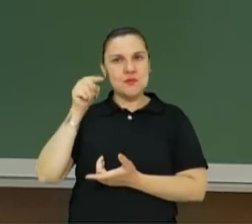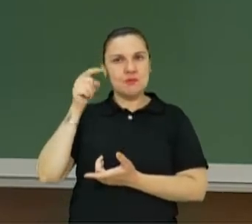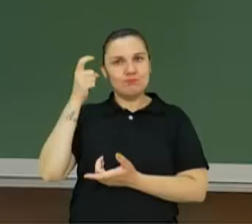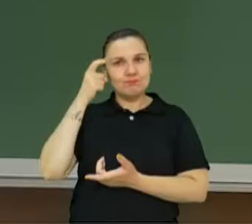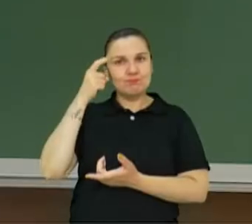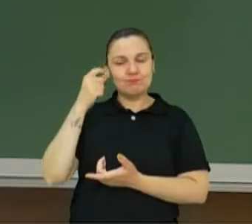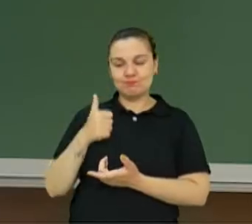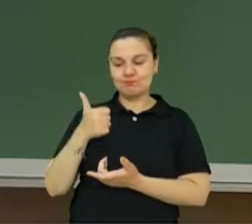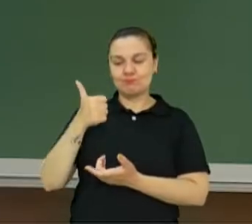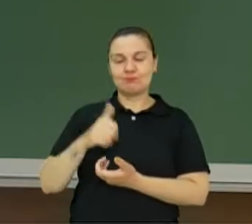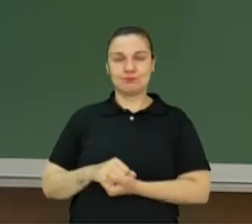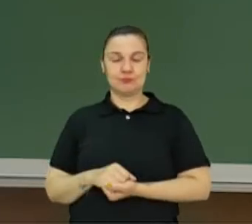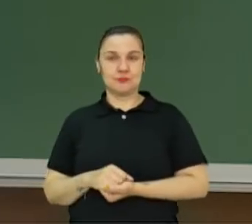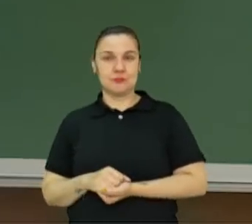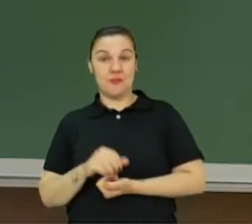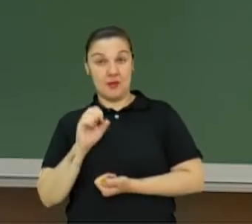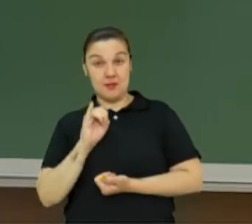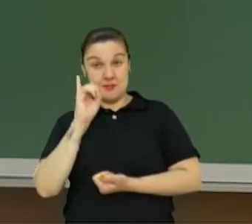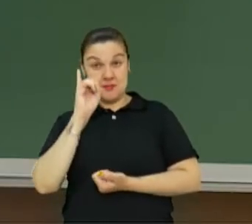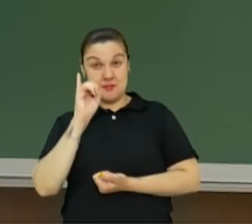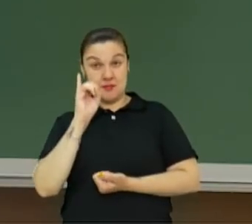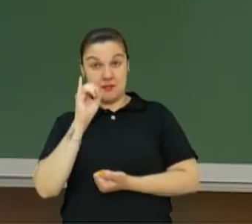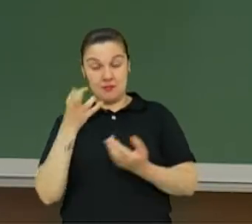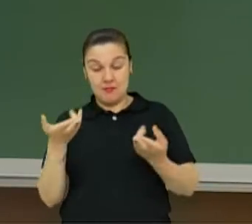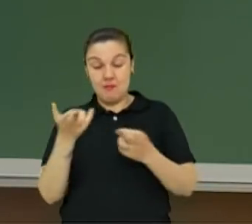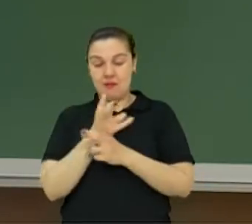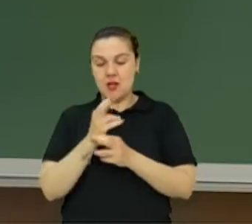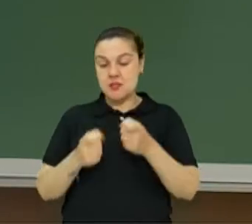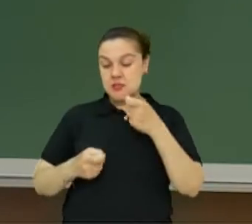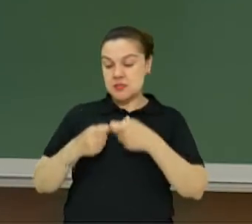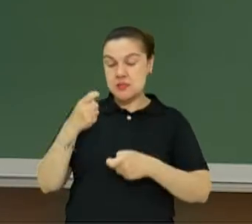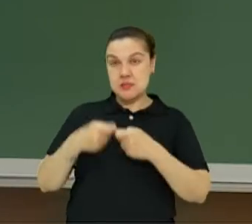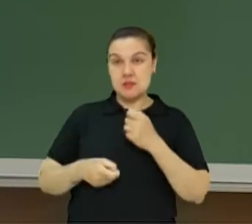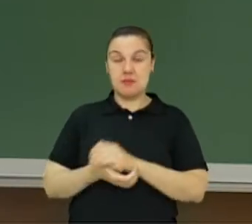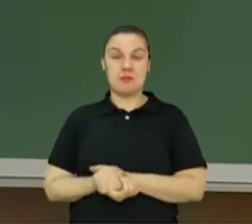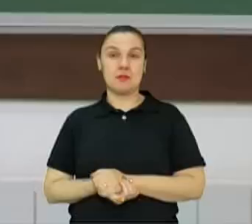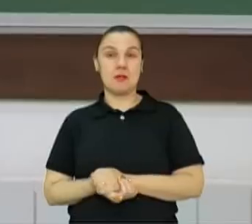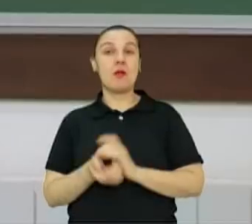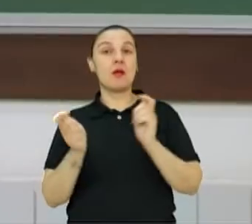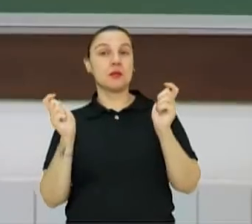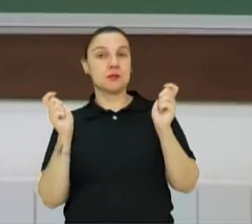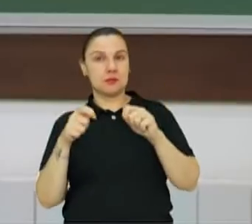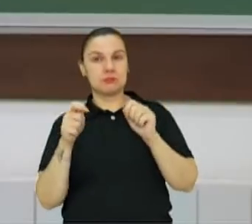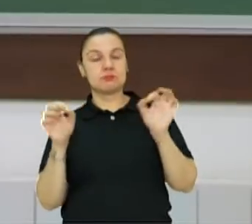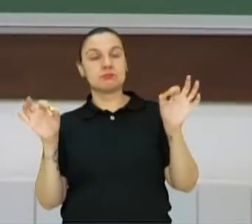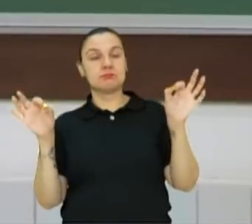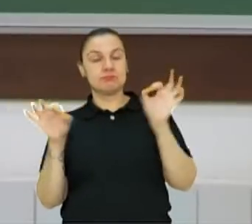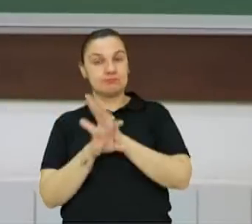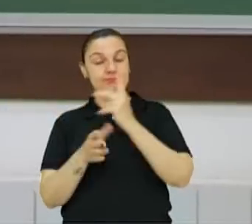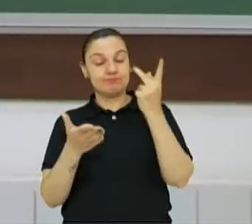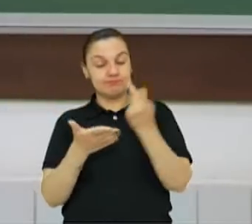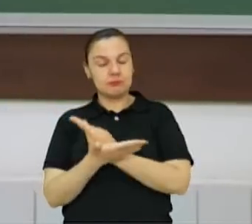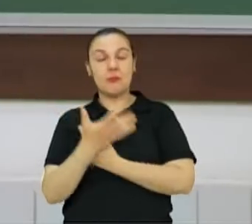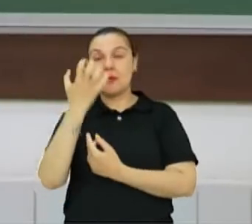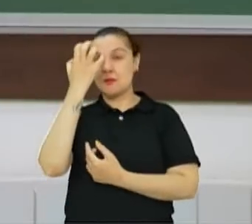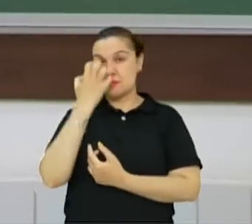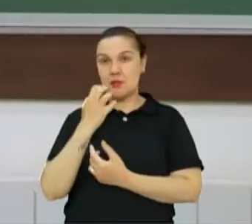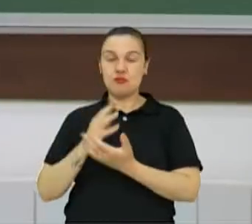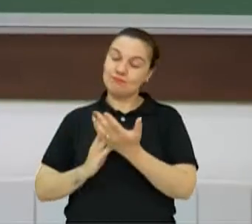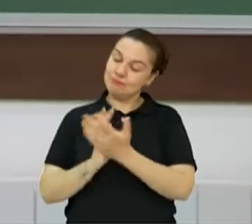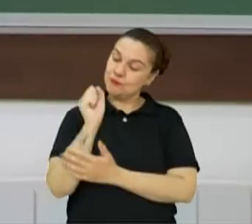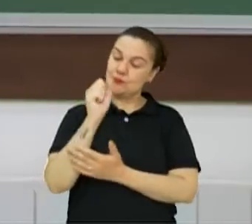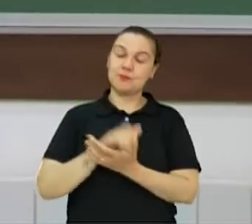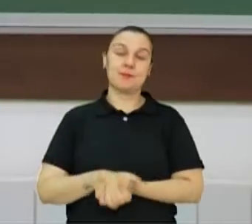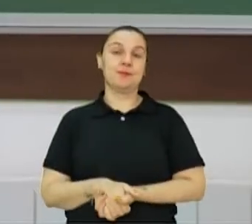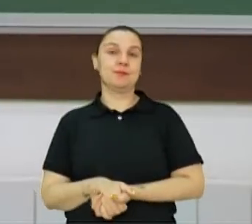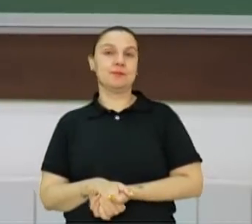maturidade suficiente. Se relacionar sexualmente com uma pessoa pode trazer consequências sem volta para a sua